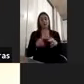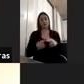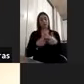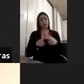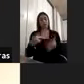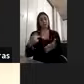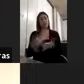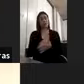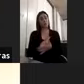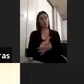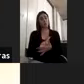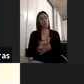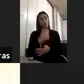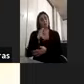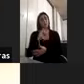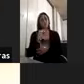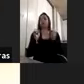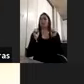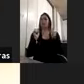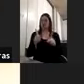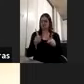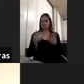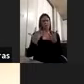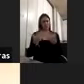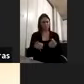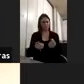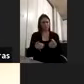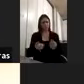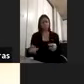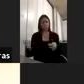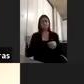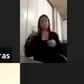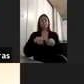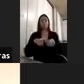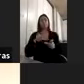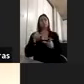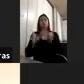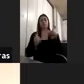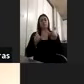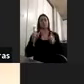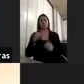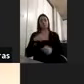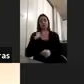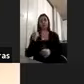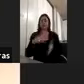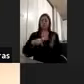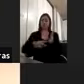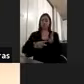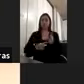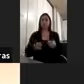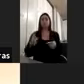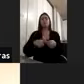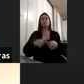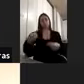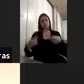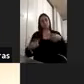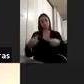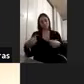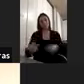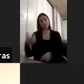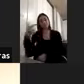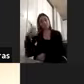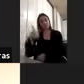Se a empresa corrigir o erro que ela cometeu de demitir trabalhador doentes, aí o sindicato volta para a mesa para negociar as outras questões que